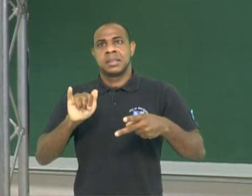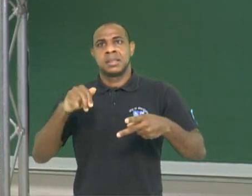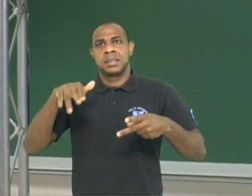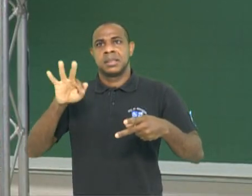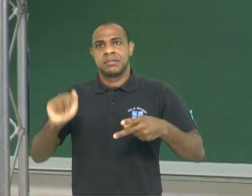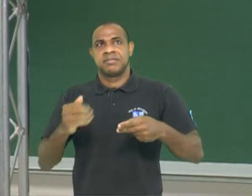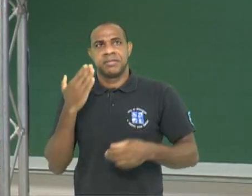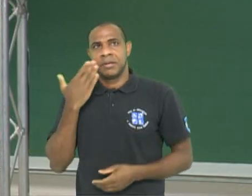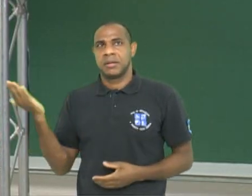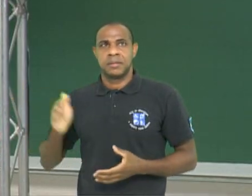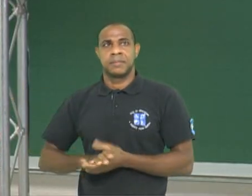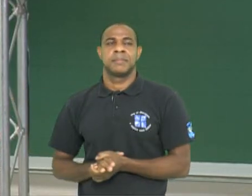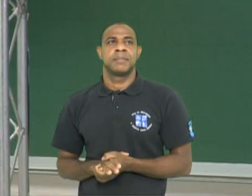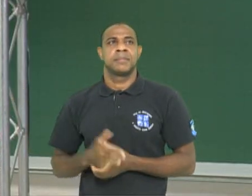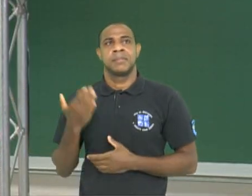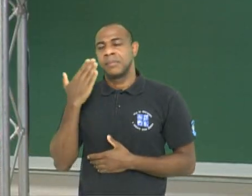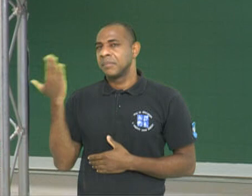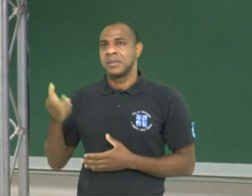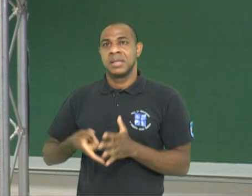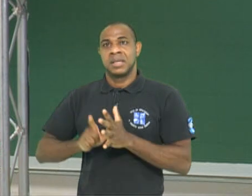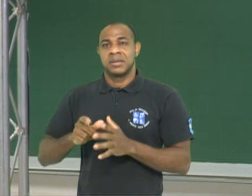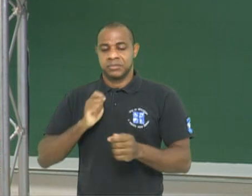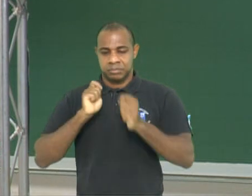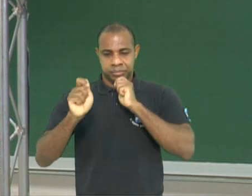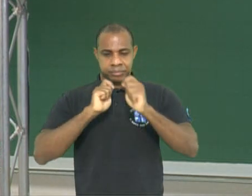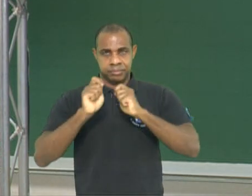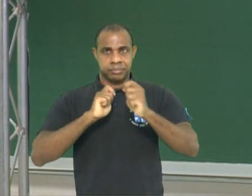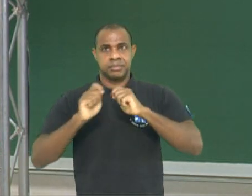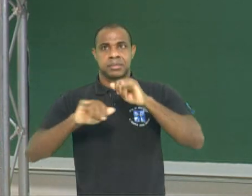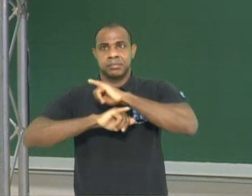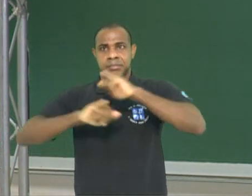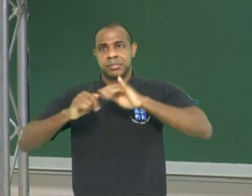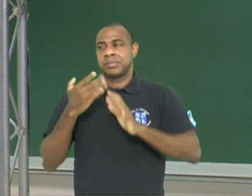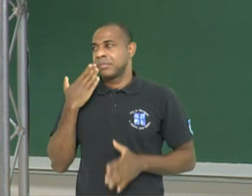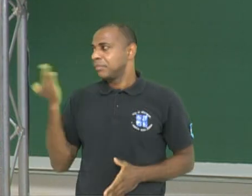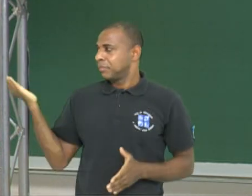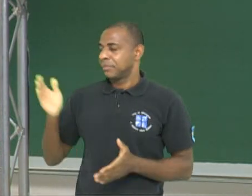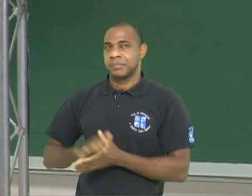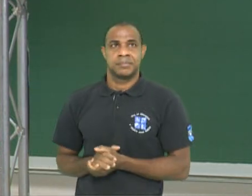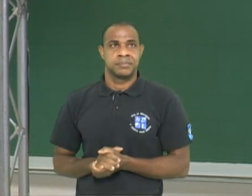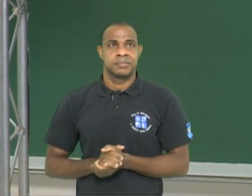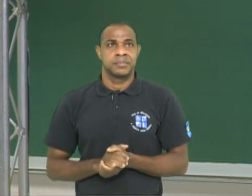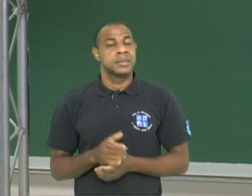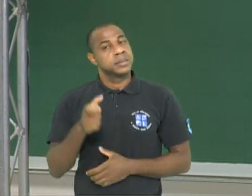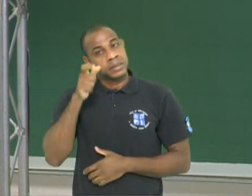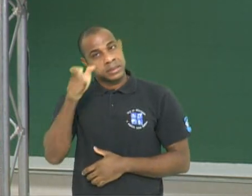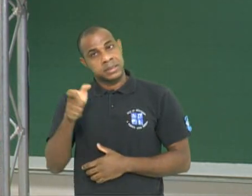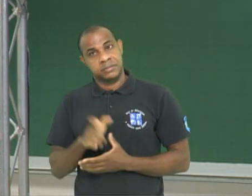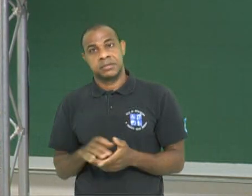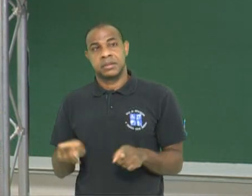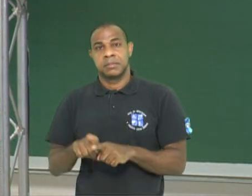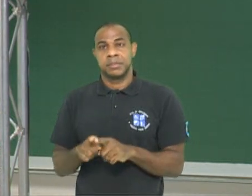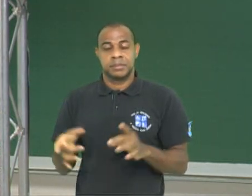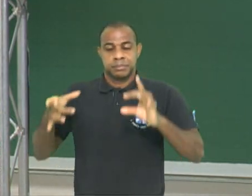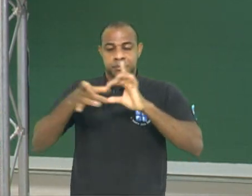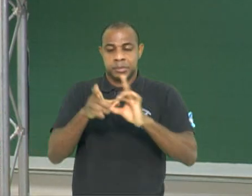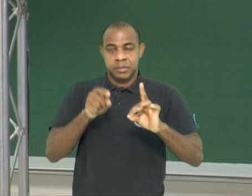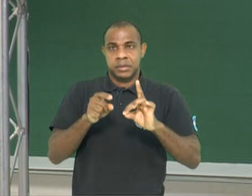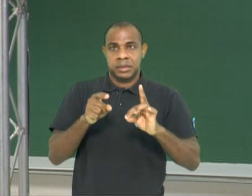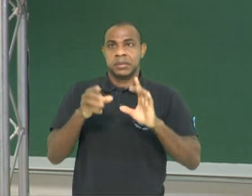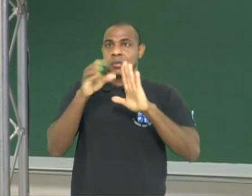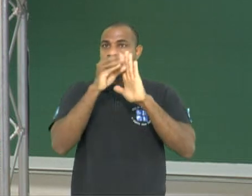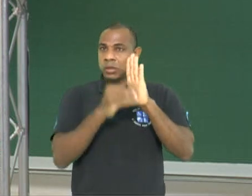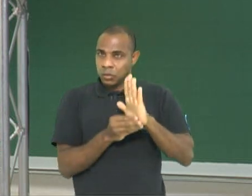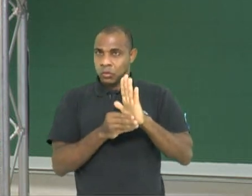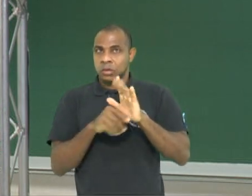sempre trago aquela questão, aquela reportagem, né? Interessante relacionada com a matéria, com o